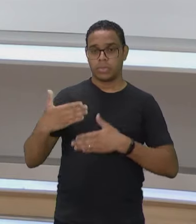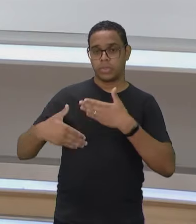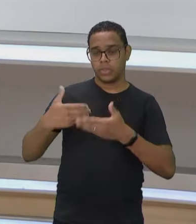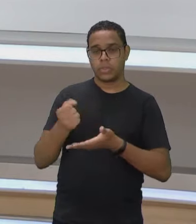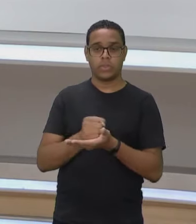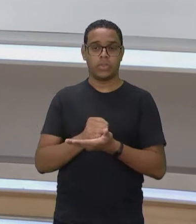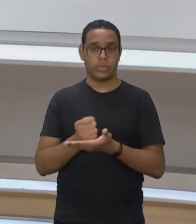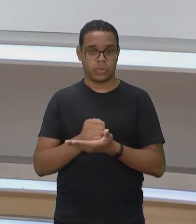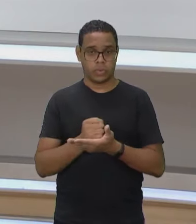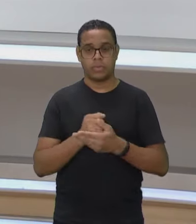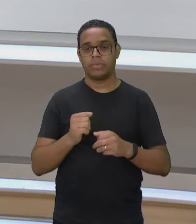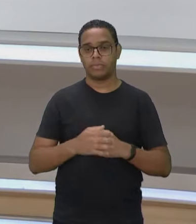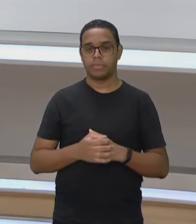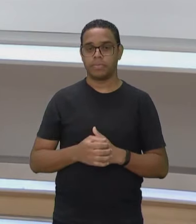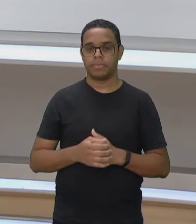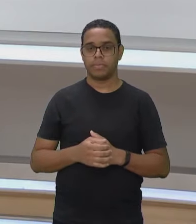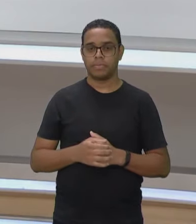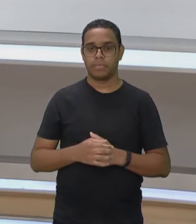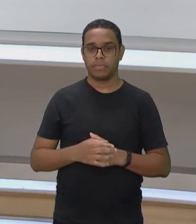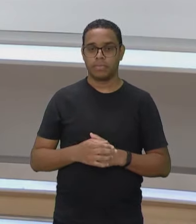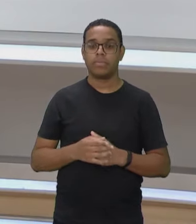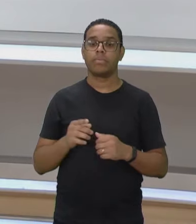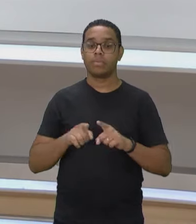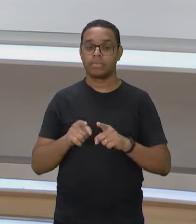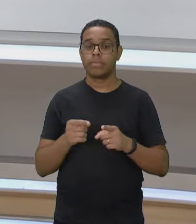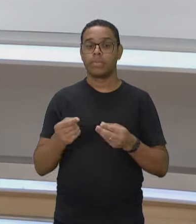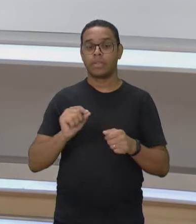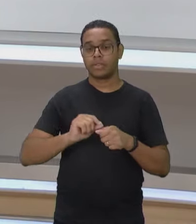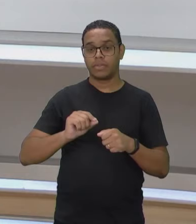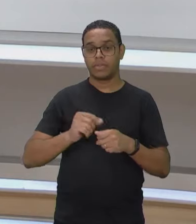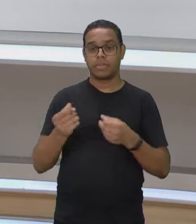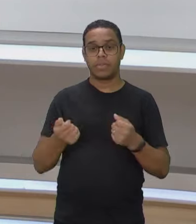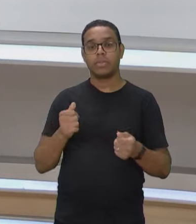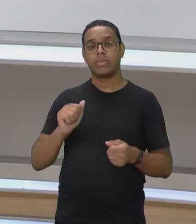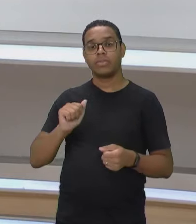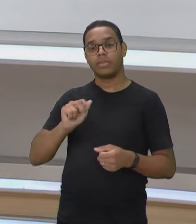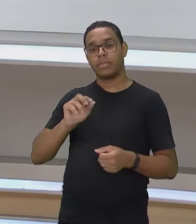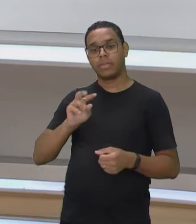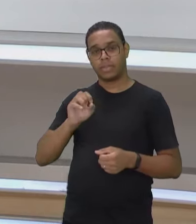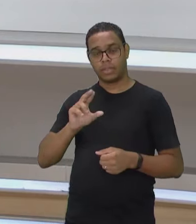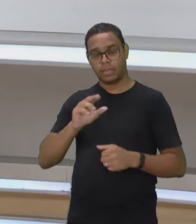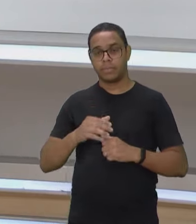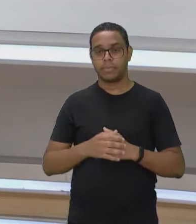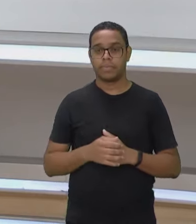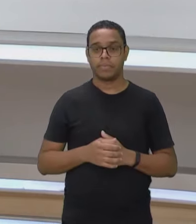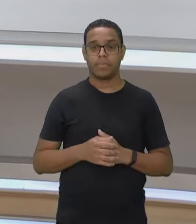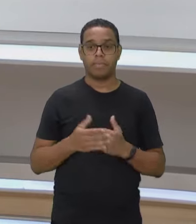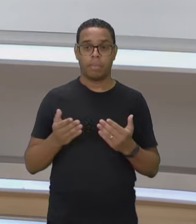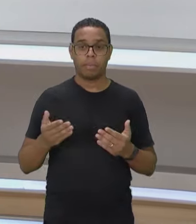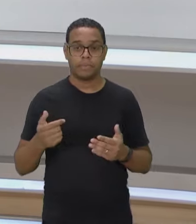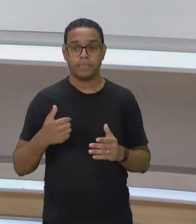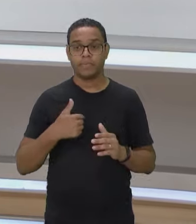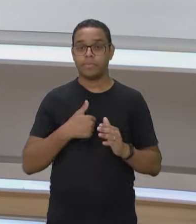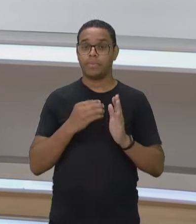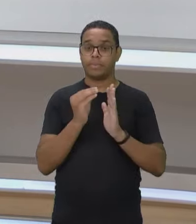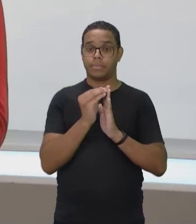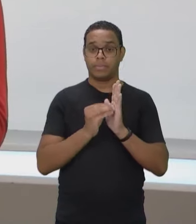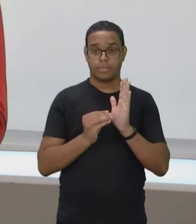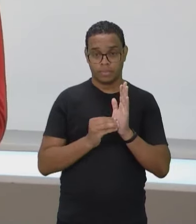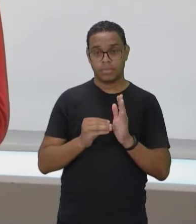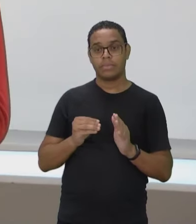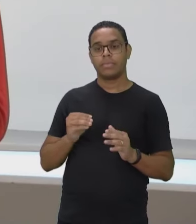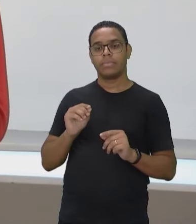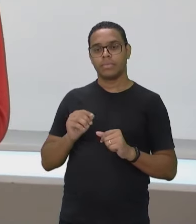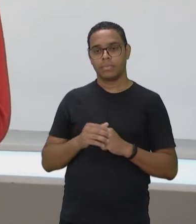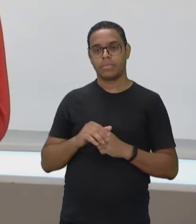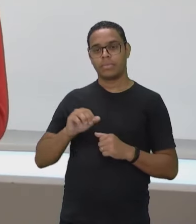no processo do jogo e a definição que fizeram para o seu avatar. Então, eu vou colocar aqui os avatares